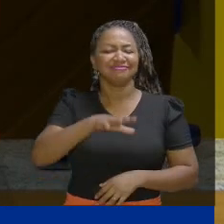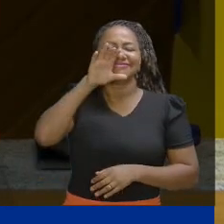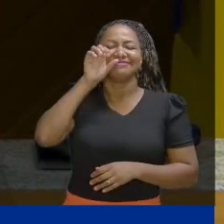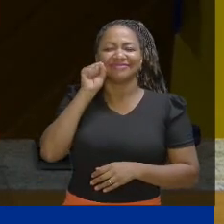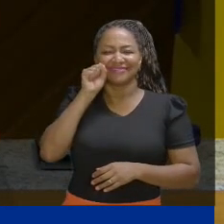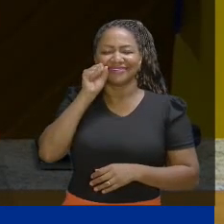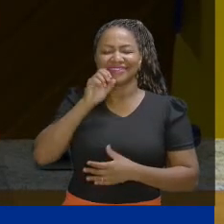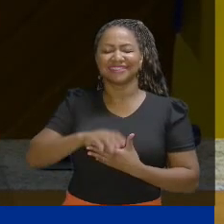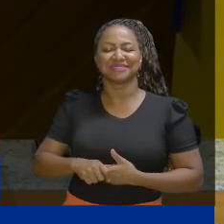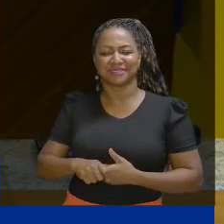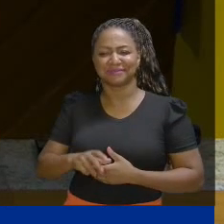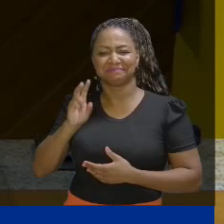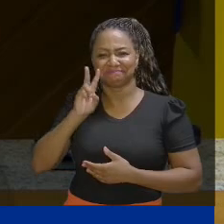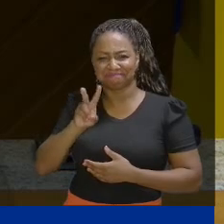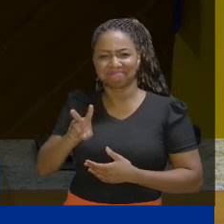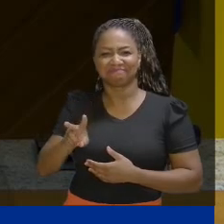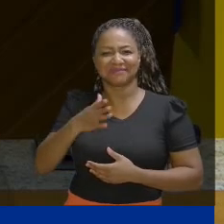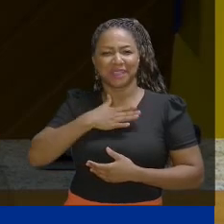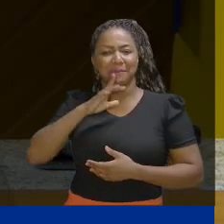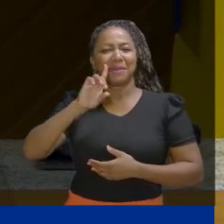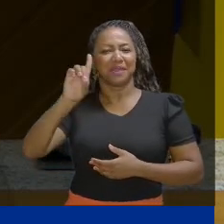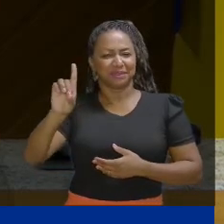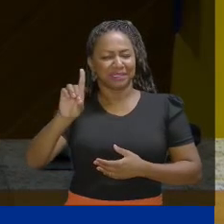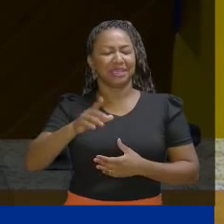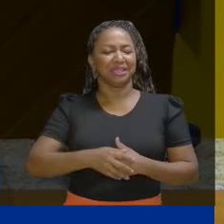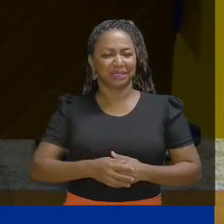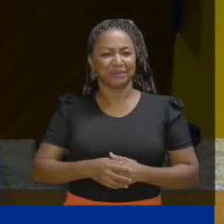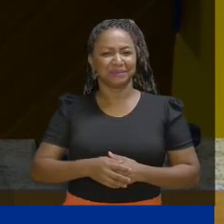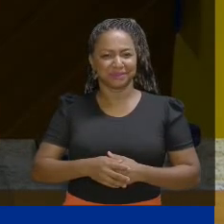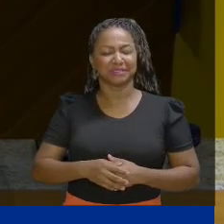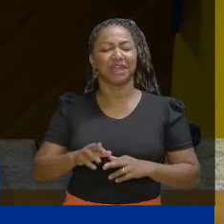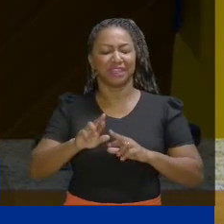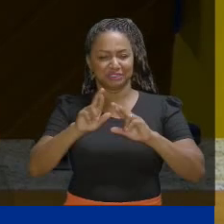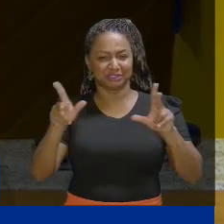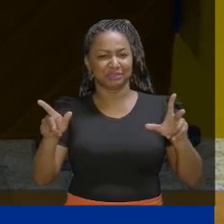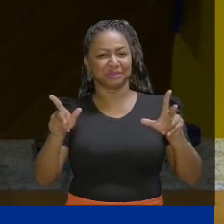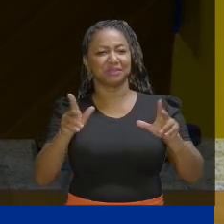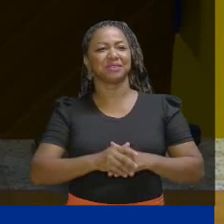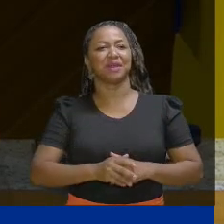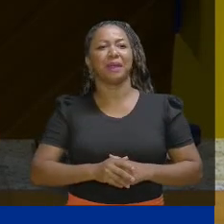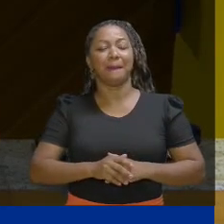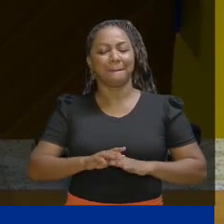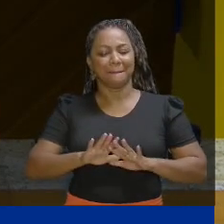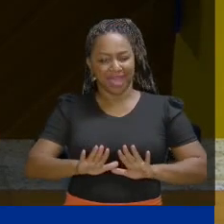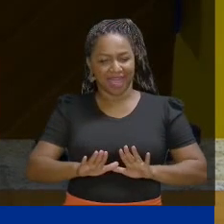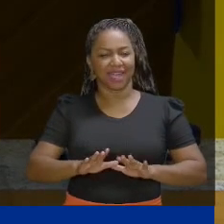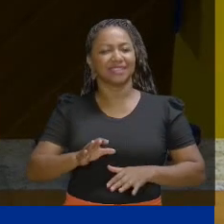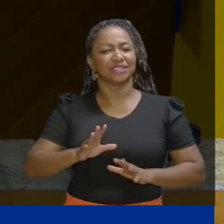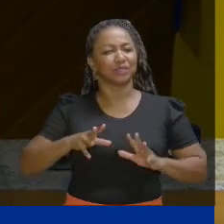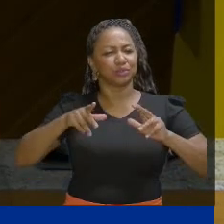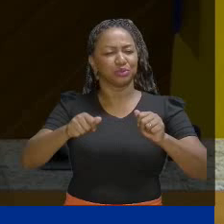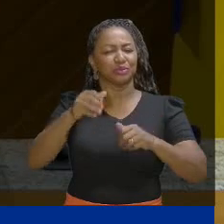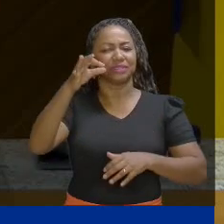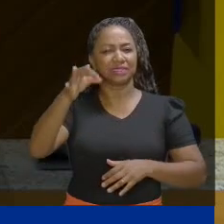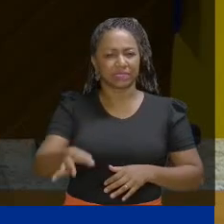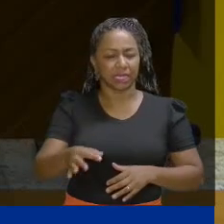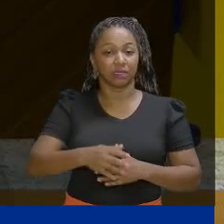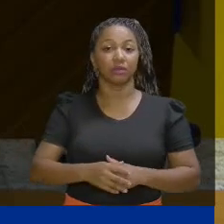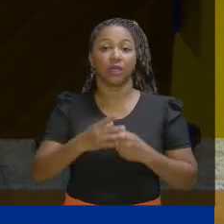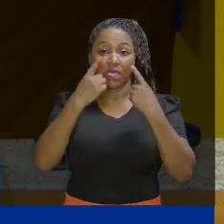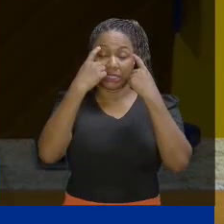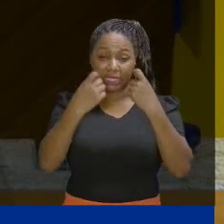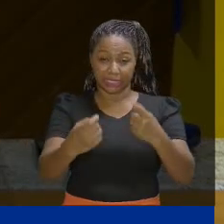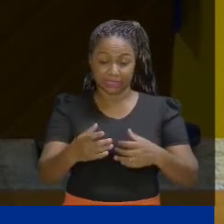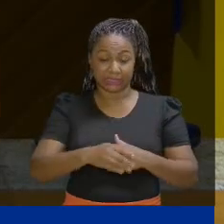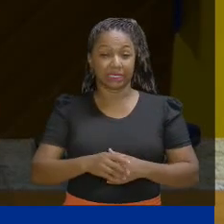eu ficava olhando assim, meu Deus, a gente tá na guerra, né? Era diferente, mas deu tudo certo. Foi muito interessante umas coisas,